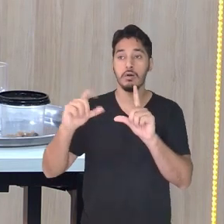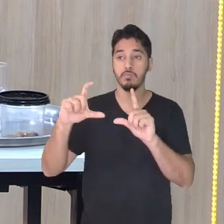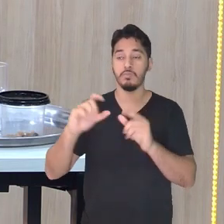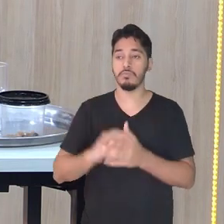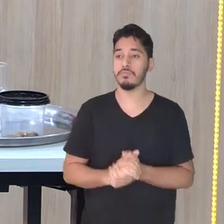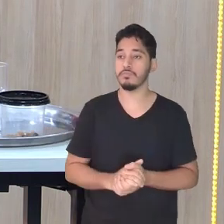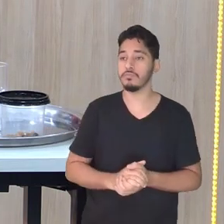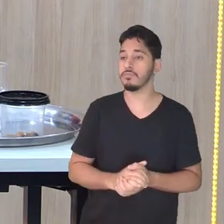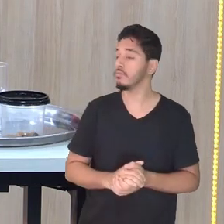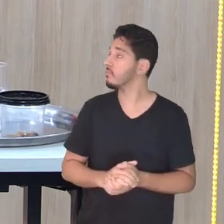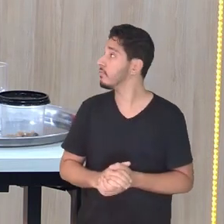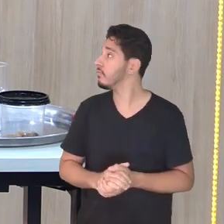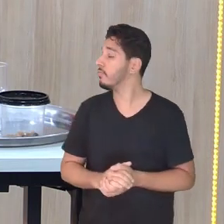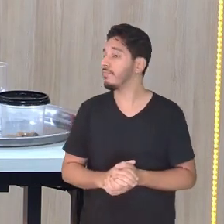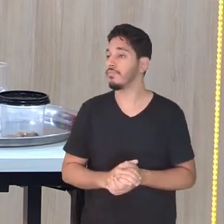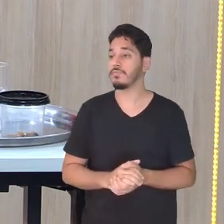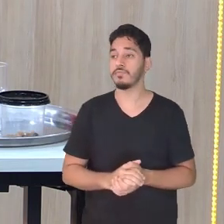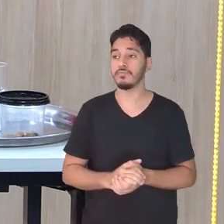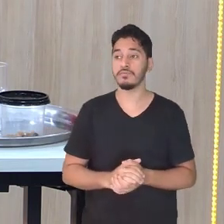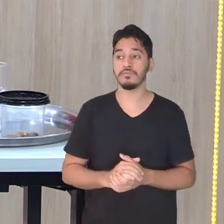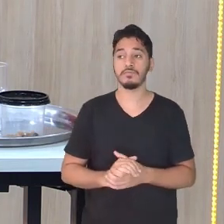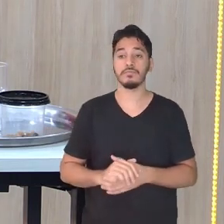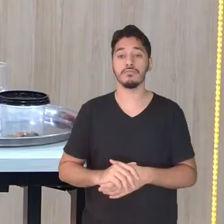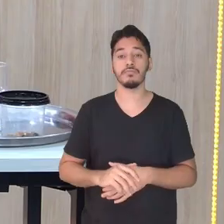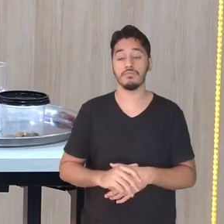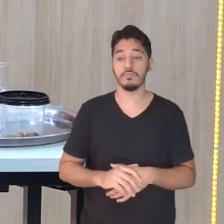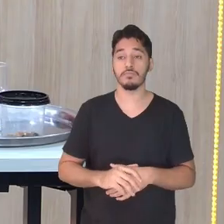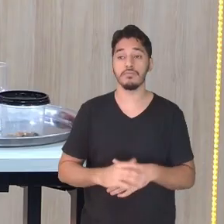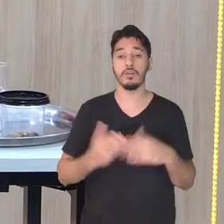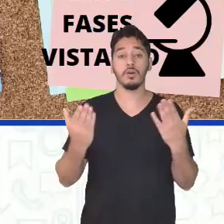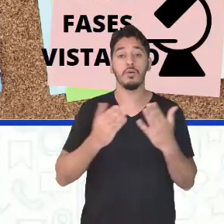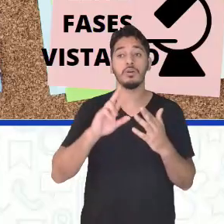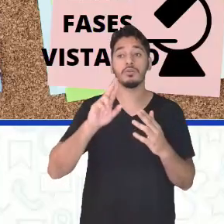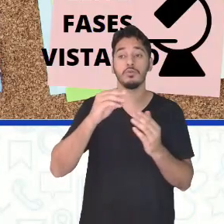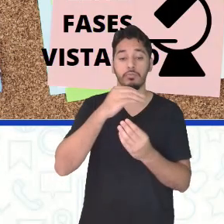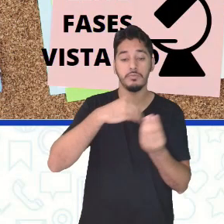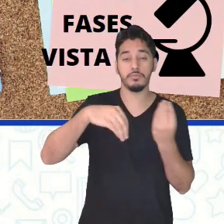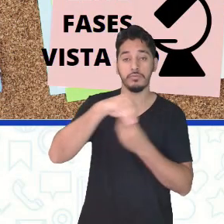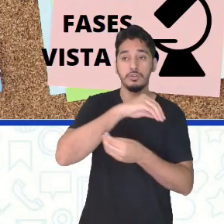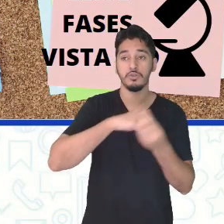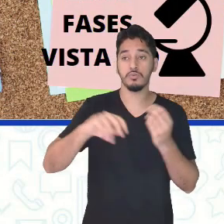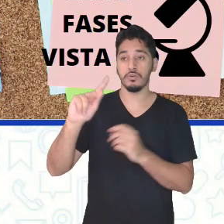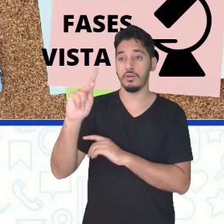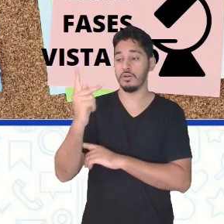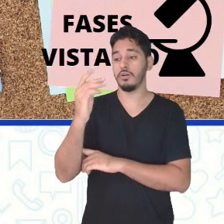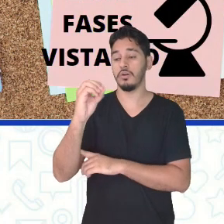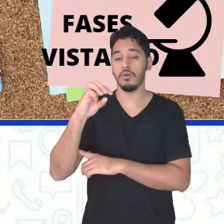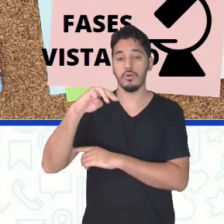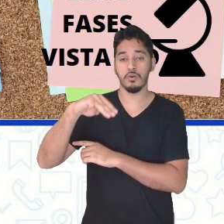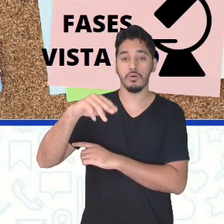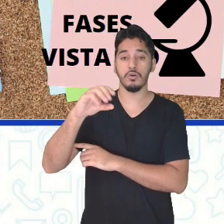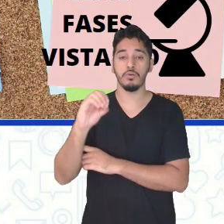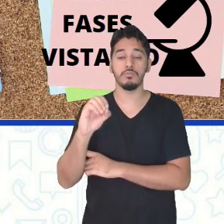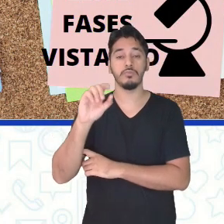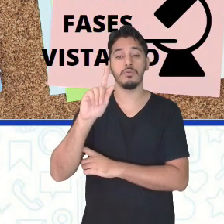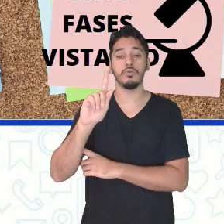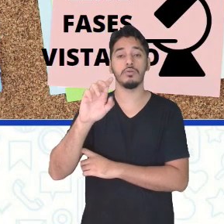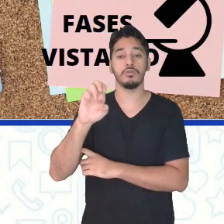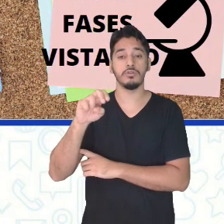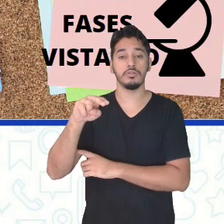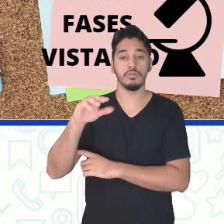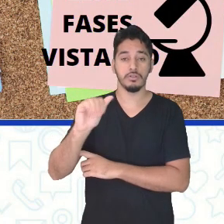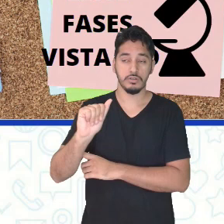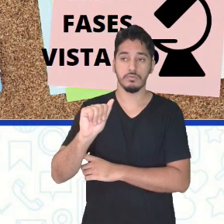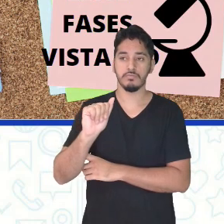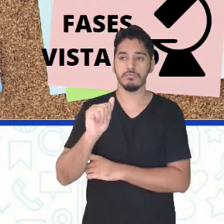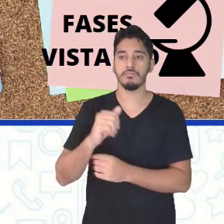nós temos mais? Mas vamos conversar a respeito de mistura homogênea e mistura heterogênea, que nós já iniciamos na aula